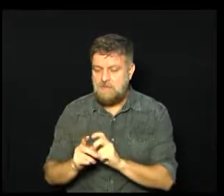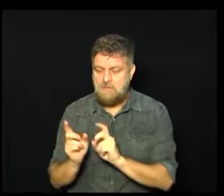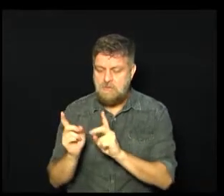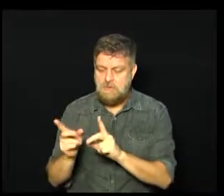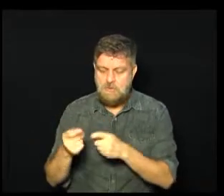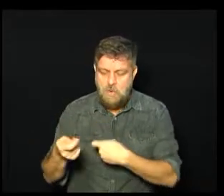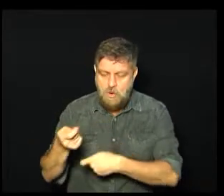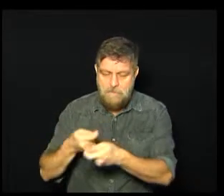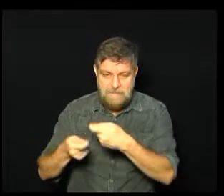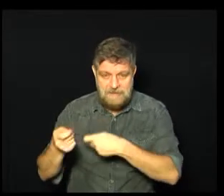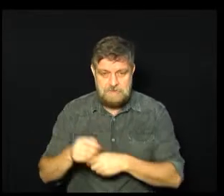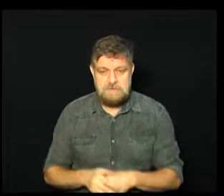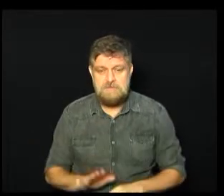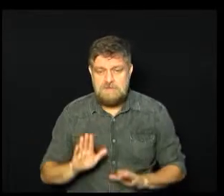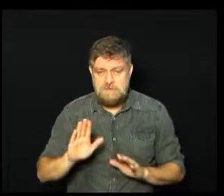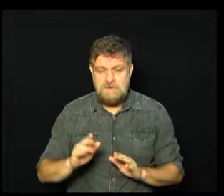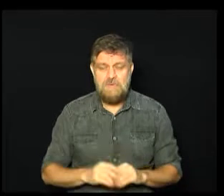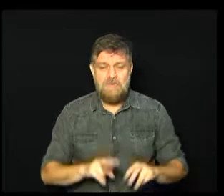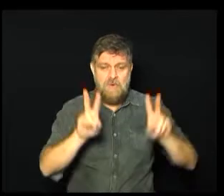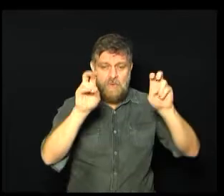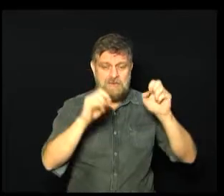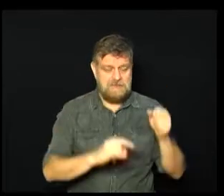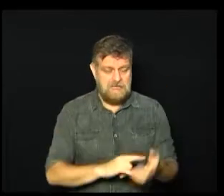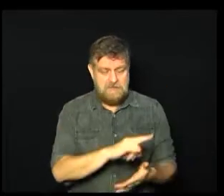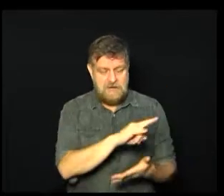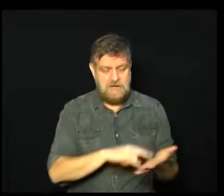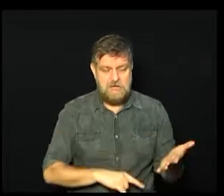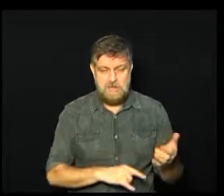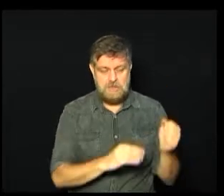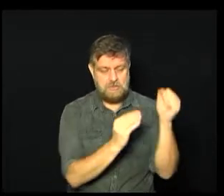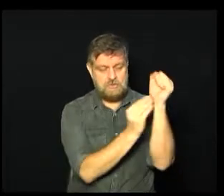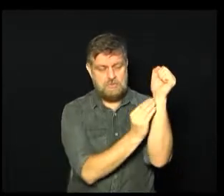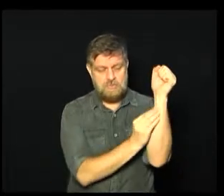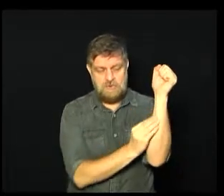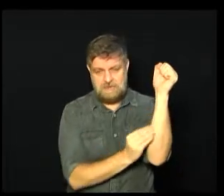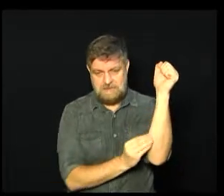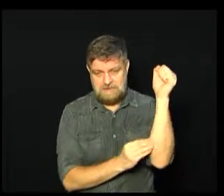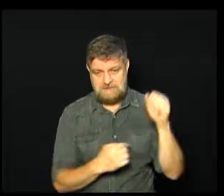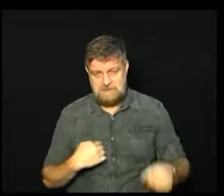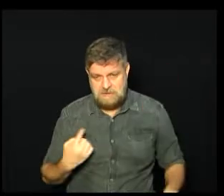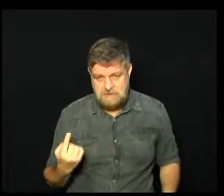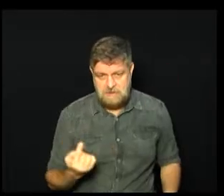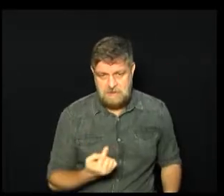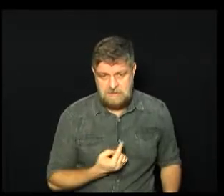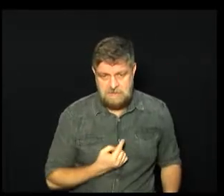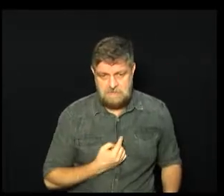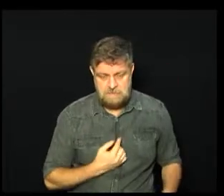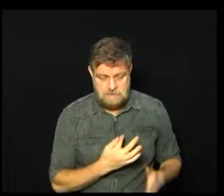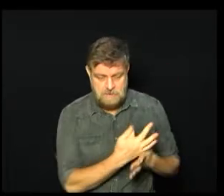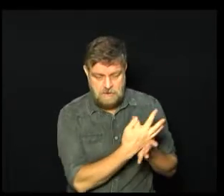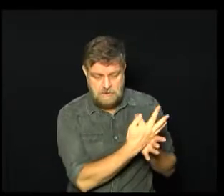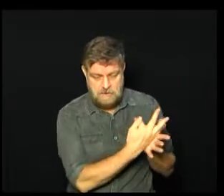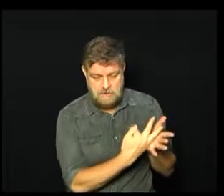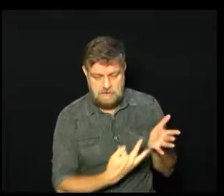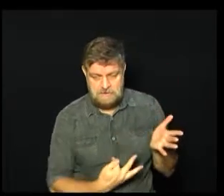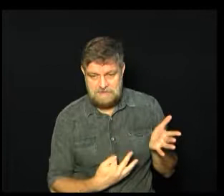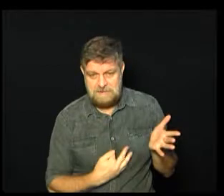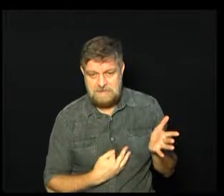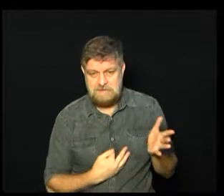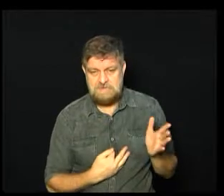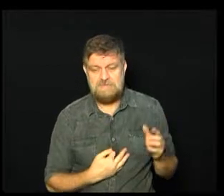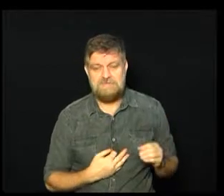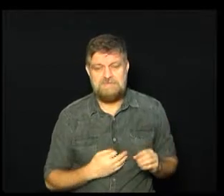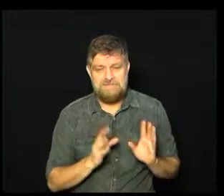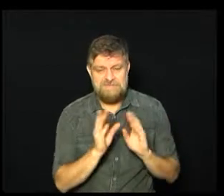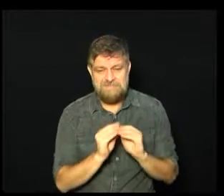Acerca da documentação, né, necessária, a minuta que nós propusemos, ela reduz a burocracia a